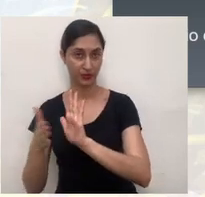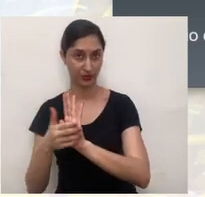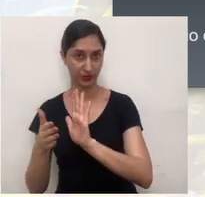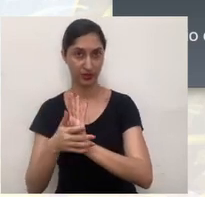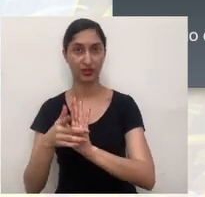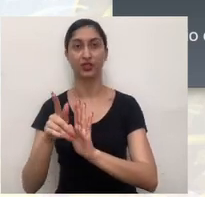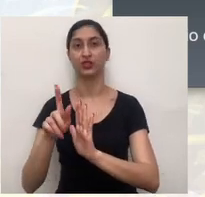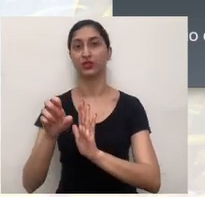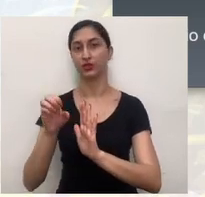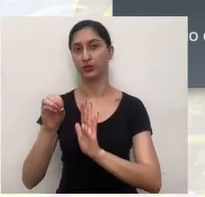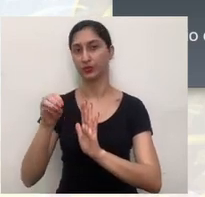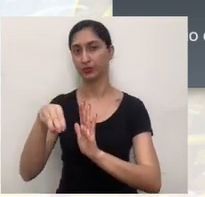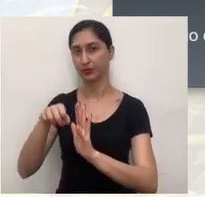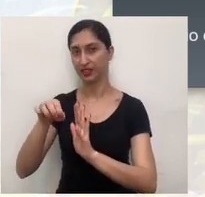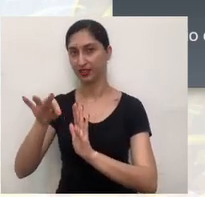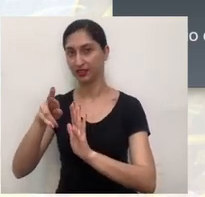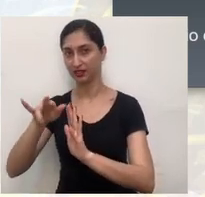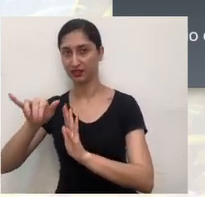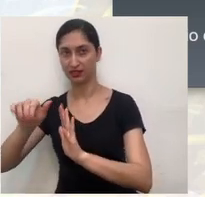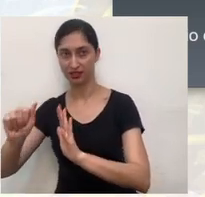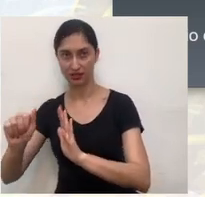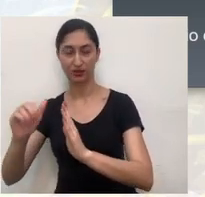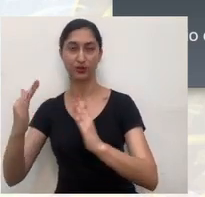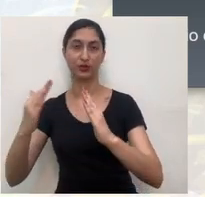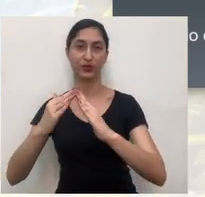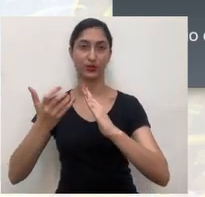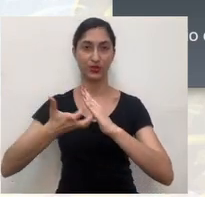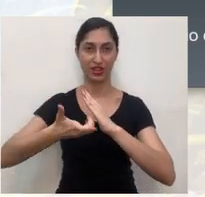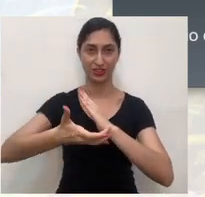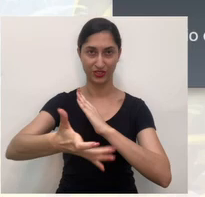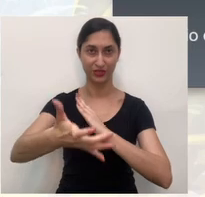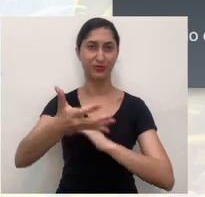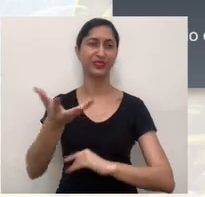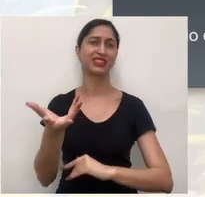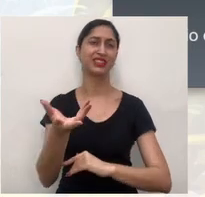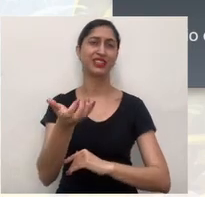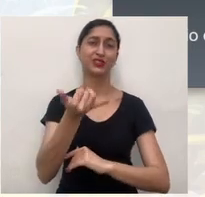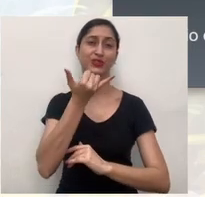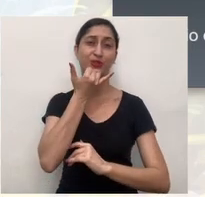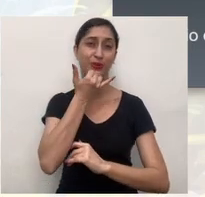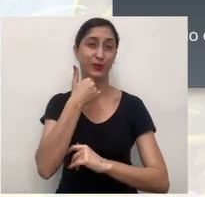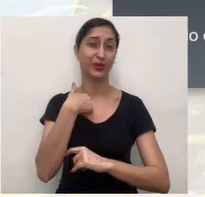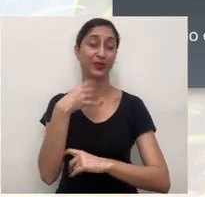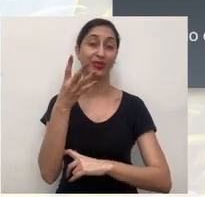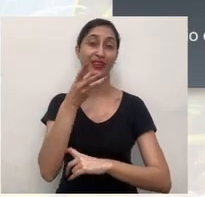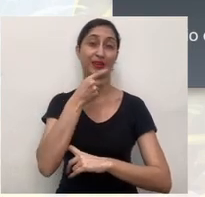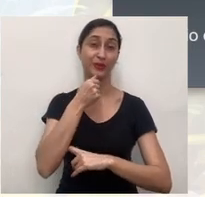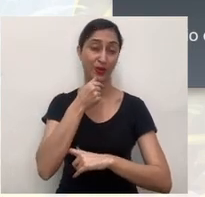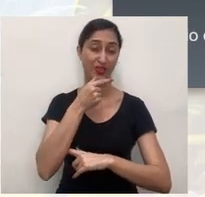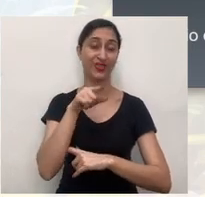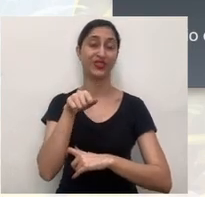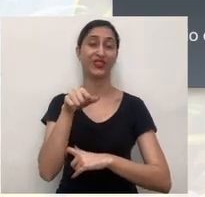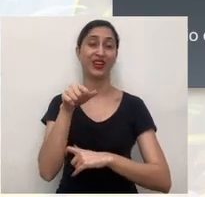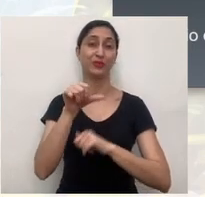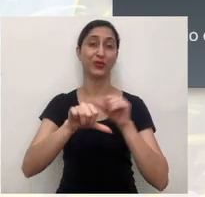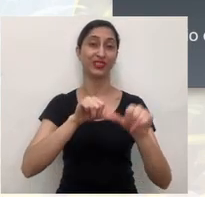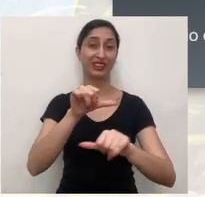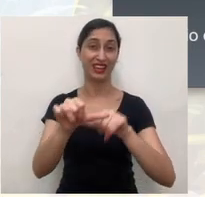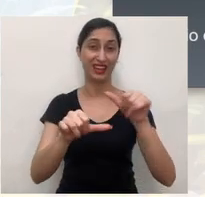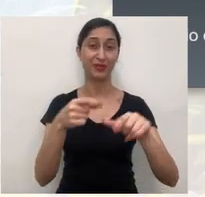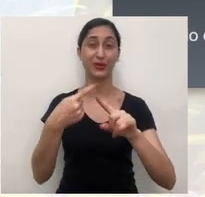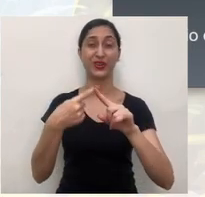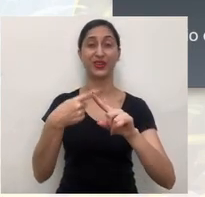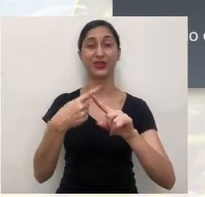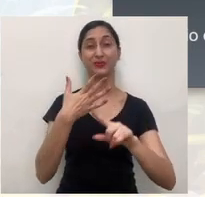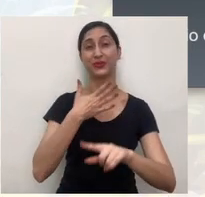nos jardins. Tá? Vocês desculpem, eu estou demorando um pouco a mudar, porque meu telefone entra em repouso, aí tem que carregar